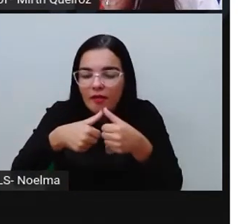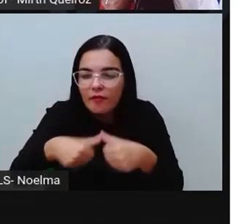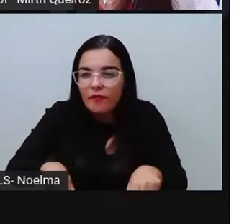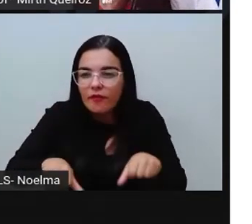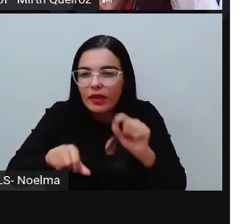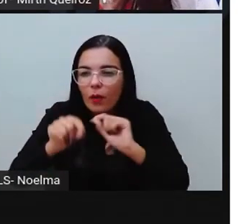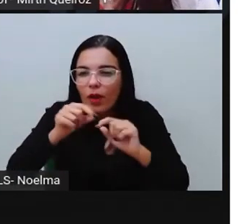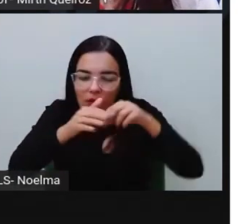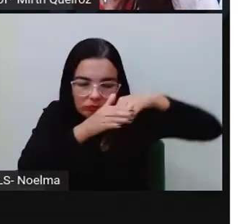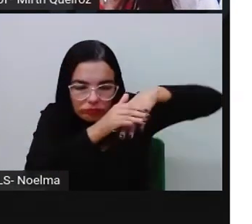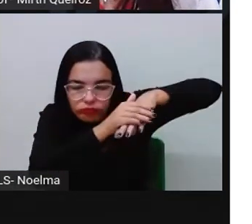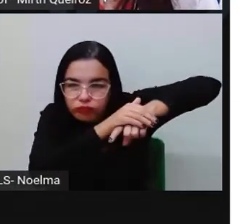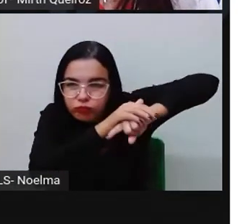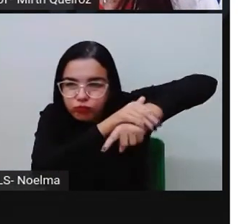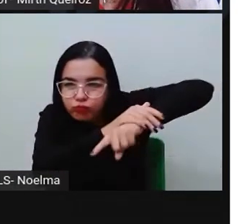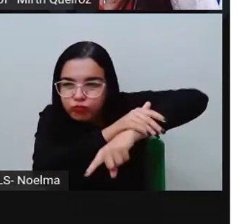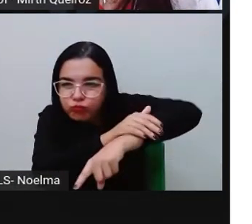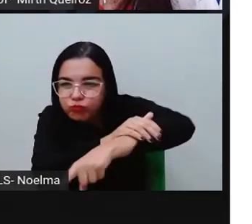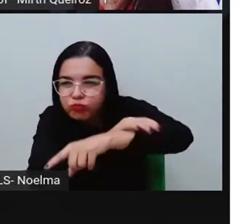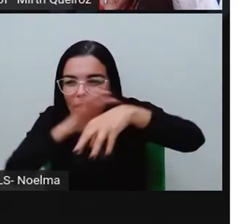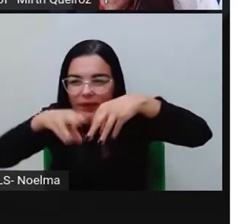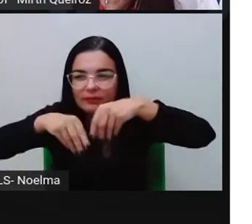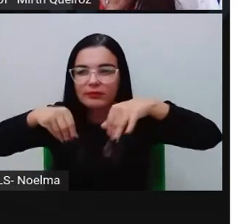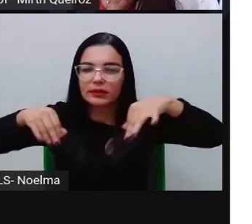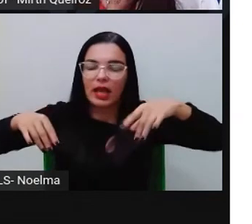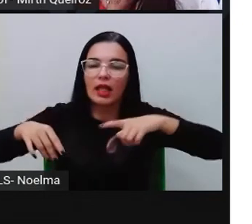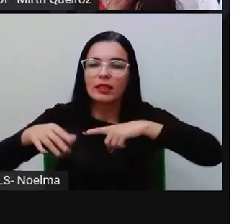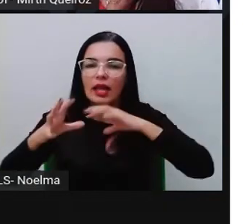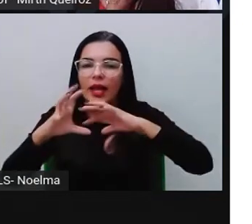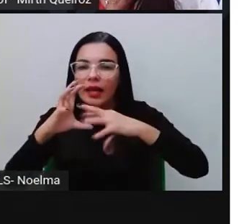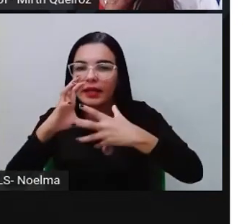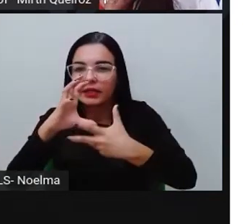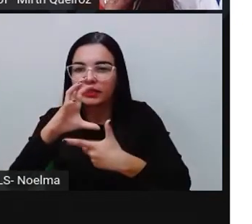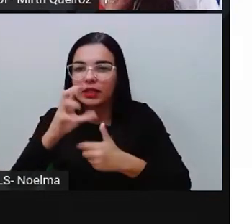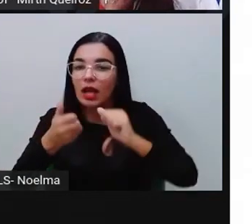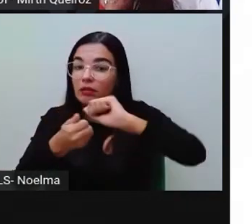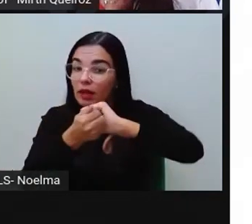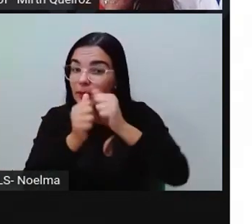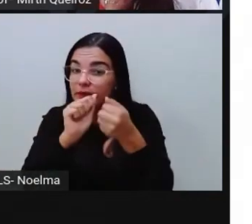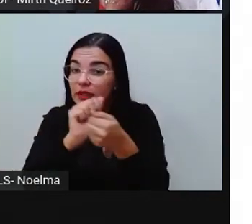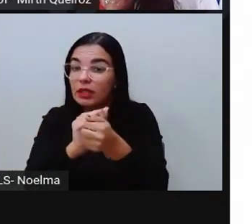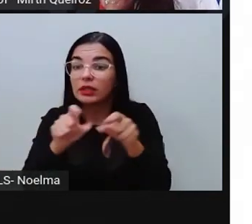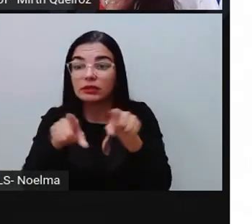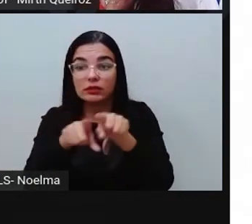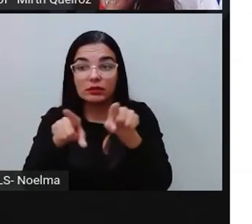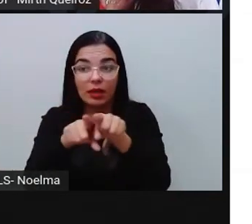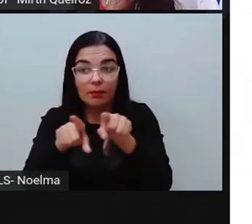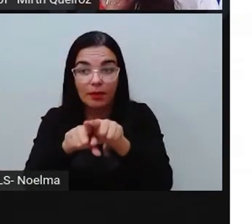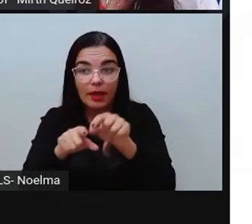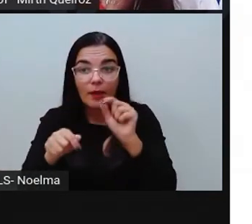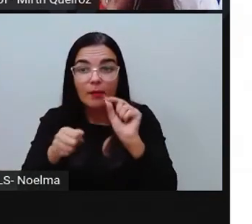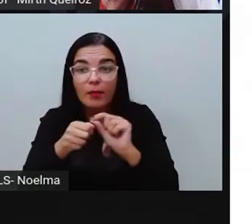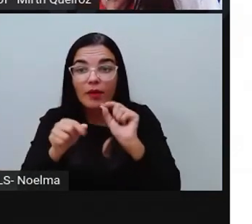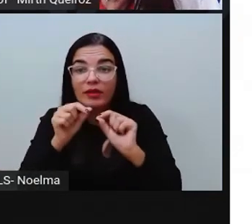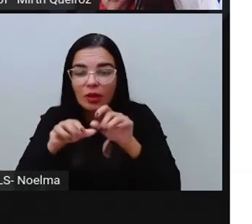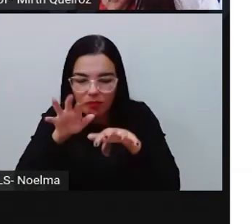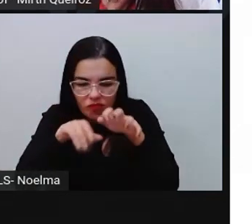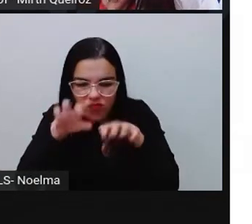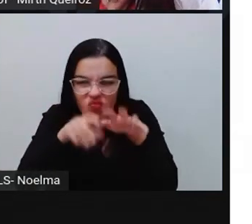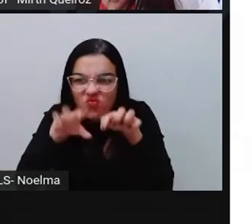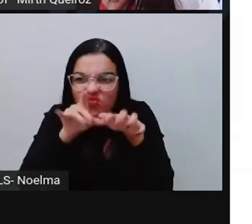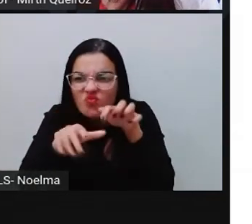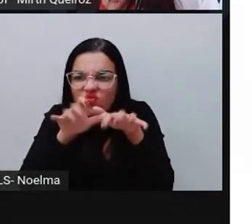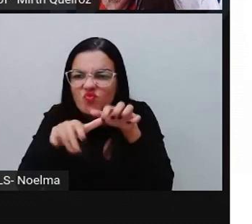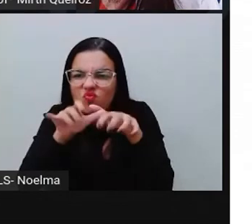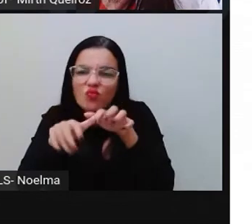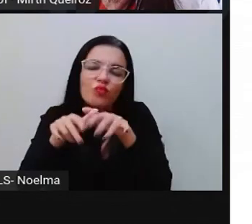da terra, tendo suas características físicas adaptadas para escavações. O